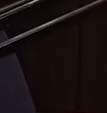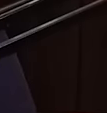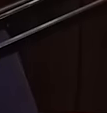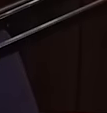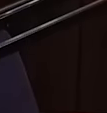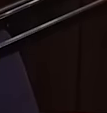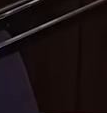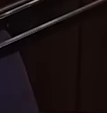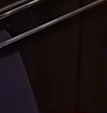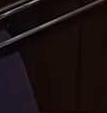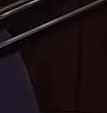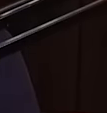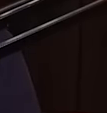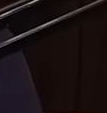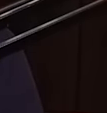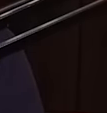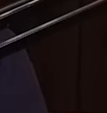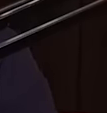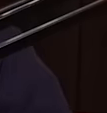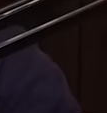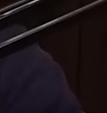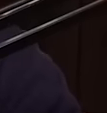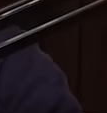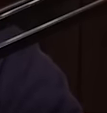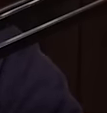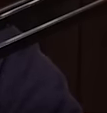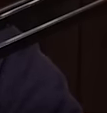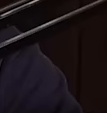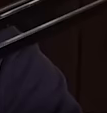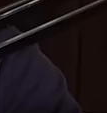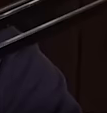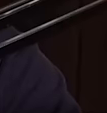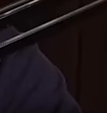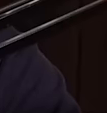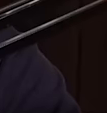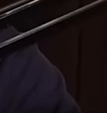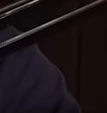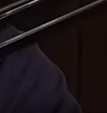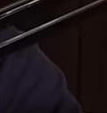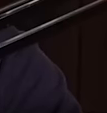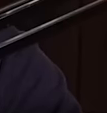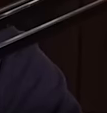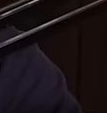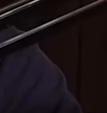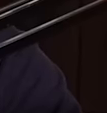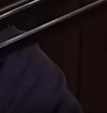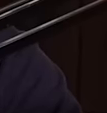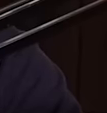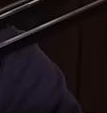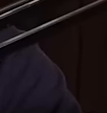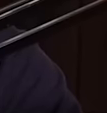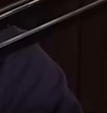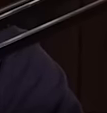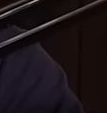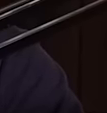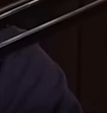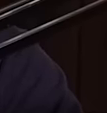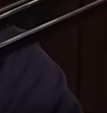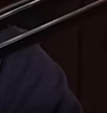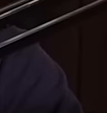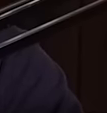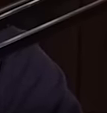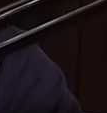Vamos para a baixaria de vez. Então eles assumiram isso. Ô, Drax, porra, fala baixo aí, caralho. Perdi o fio da meada aqui.